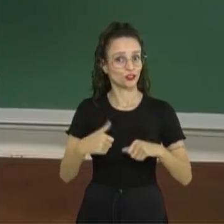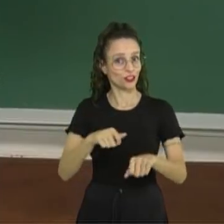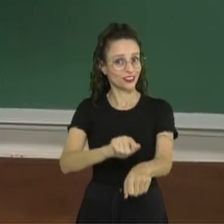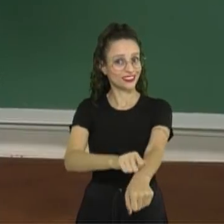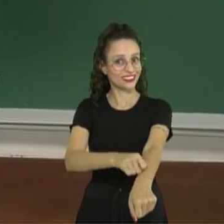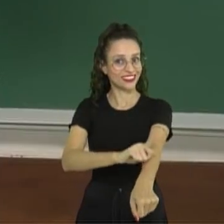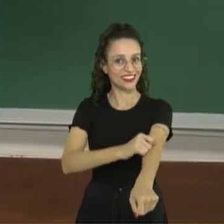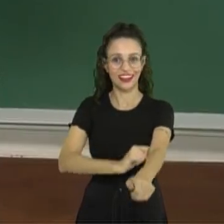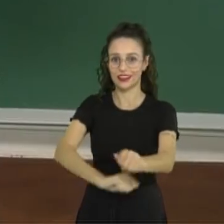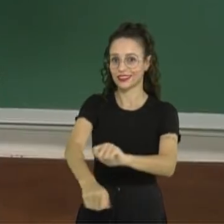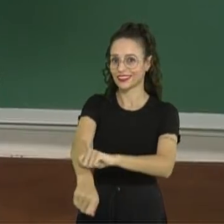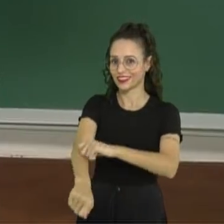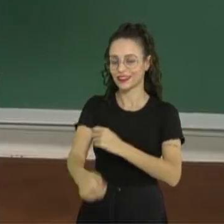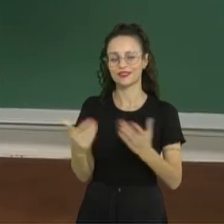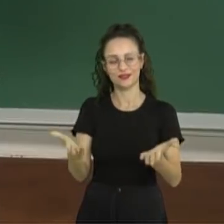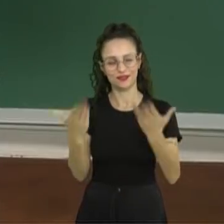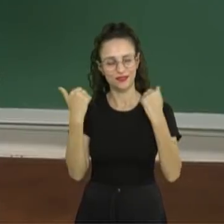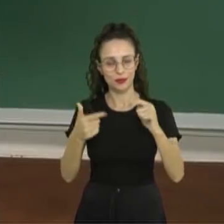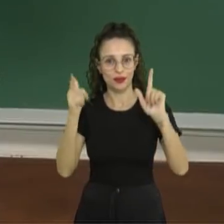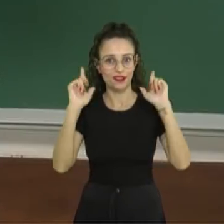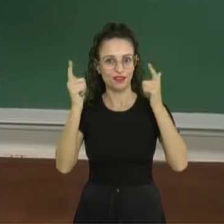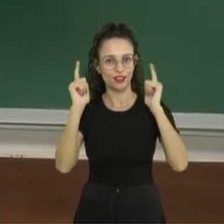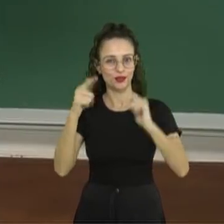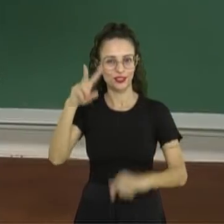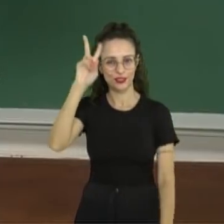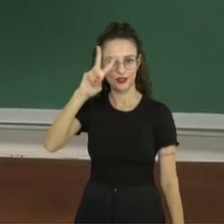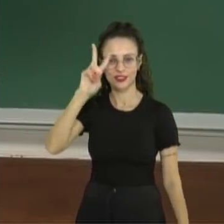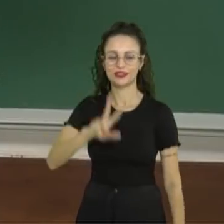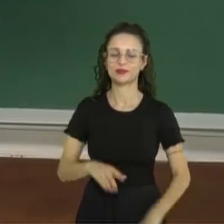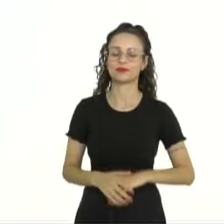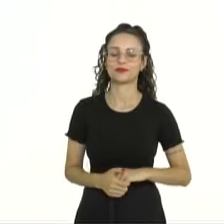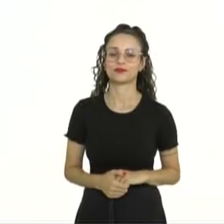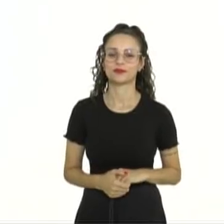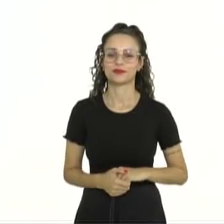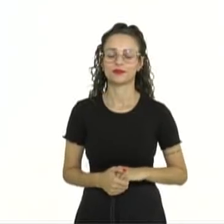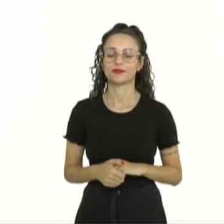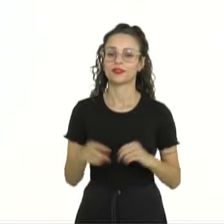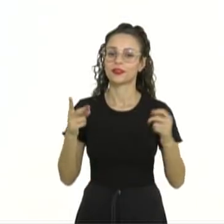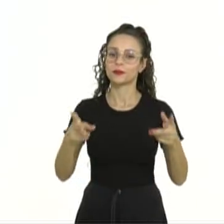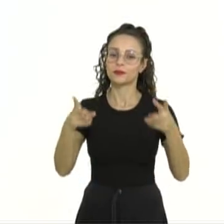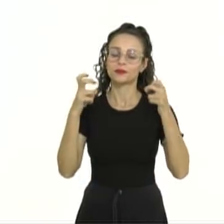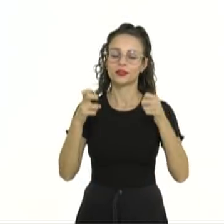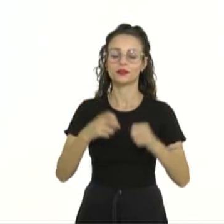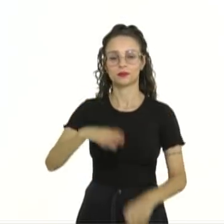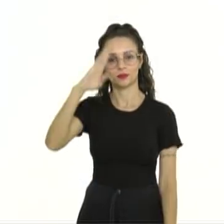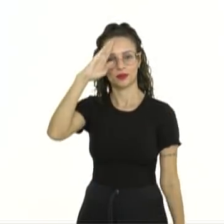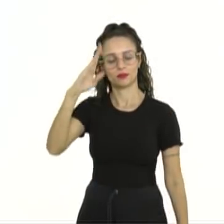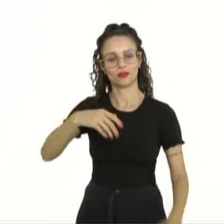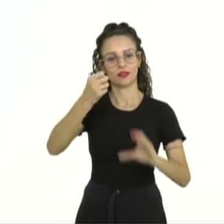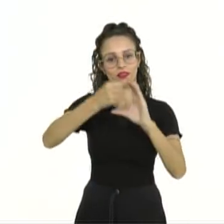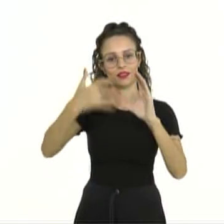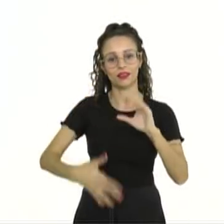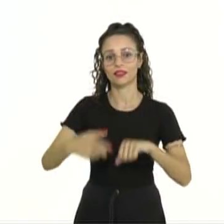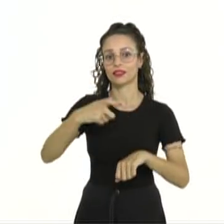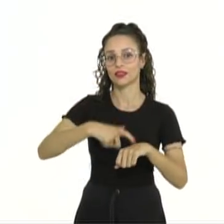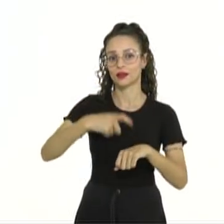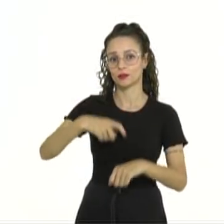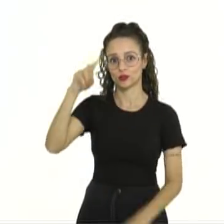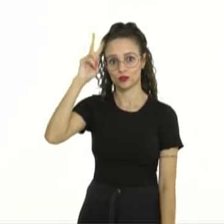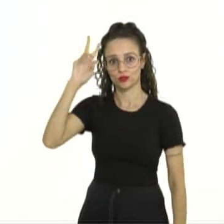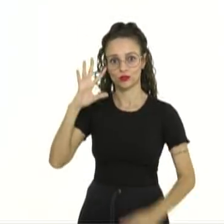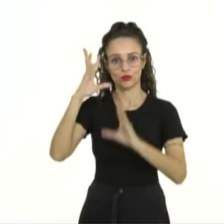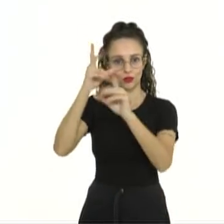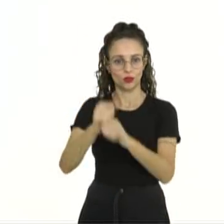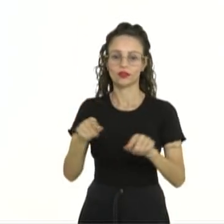dobre a manga. Vamos para mais uma aventura de história aí, galerinha. Reconhecer as principais características do tempo histórico e tempo